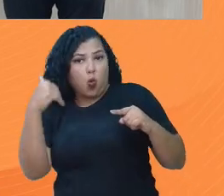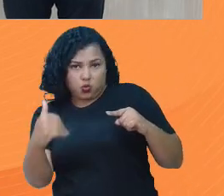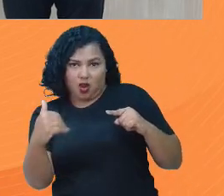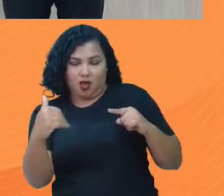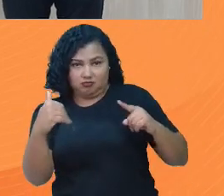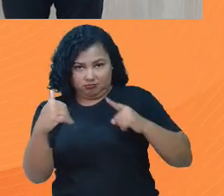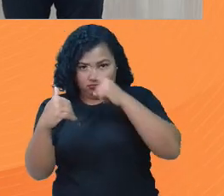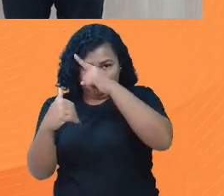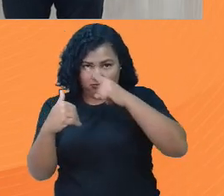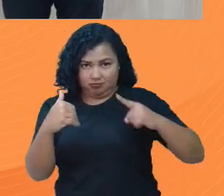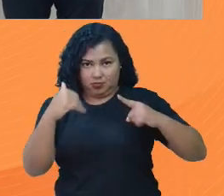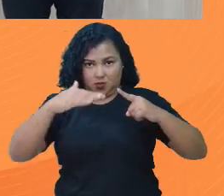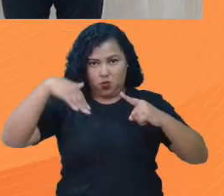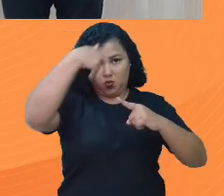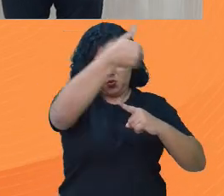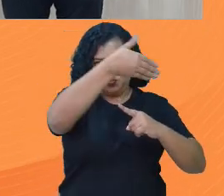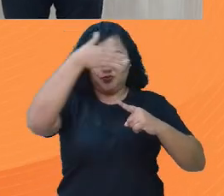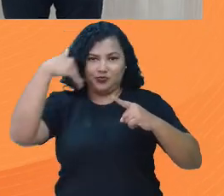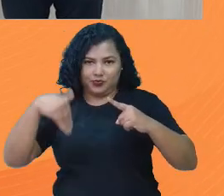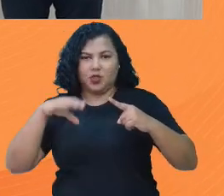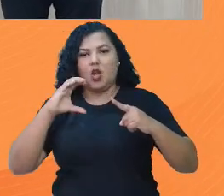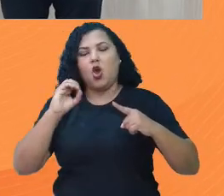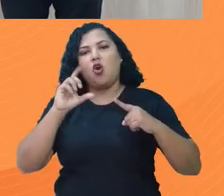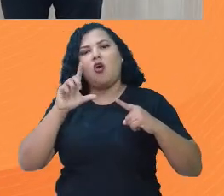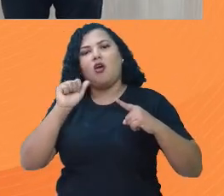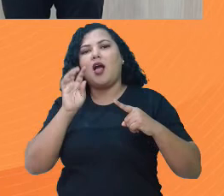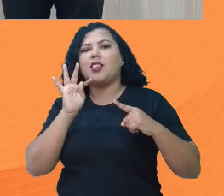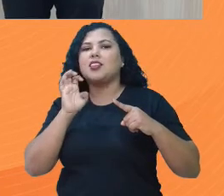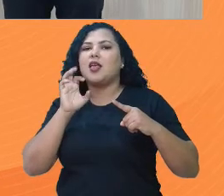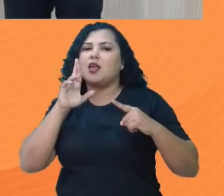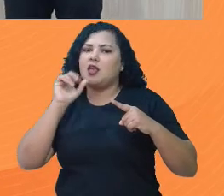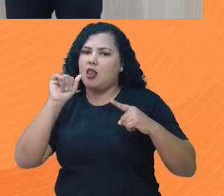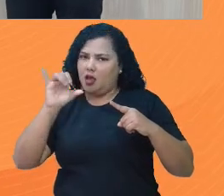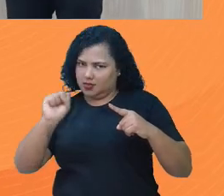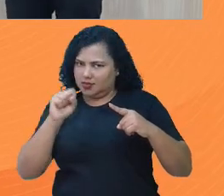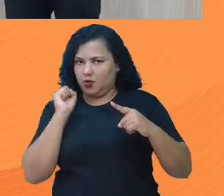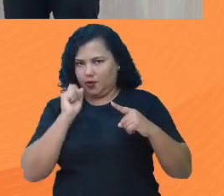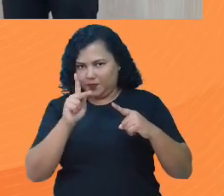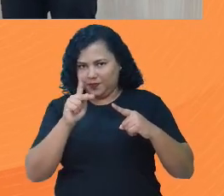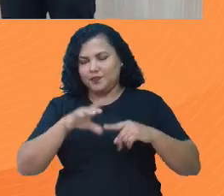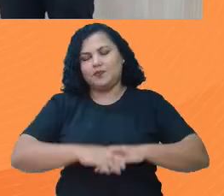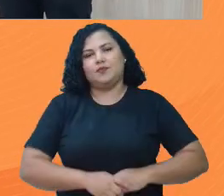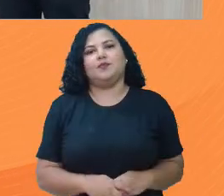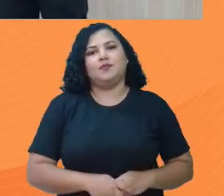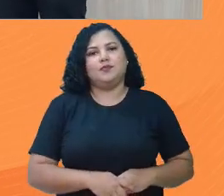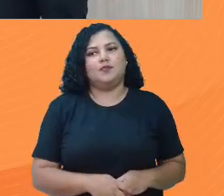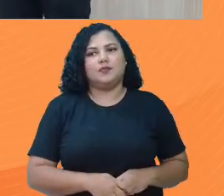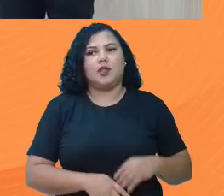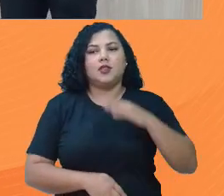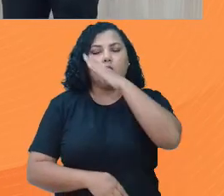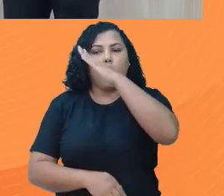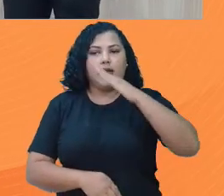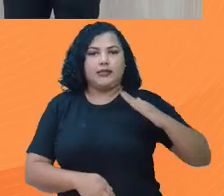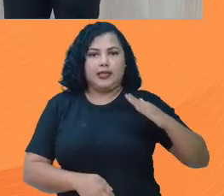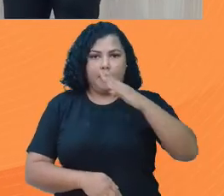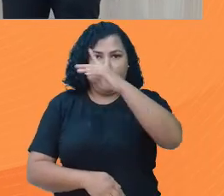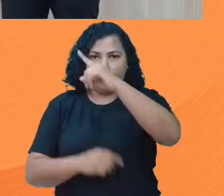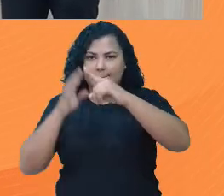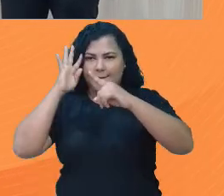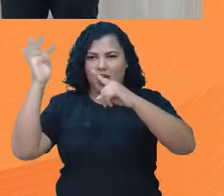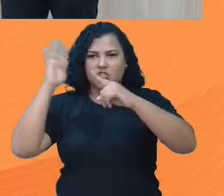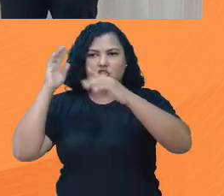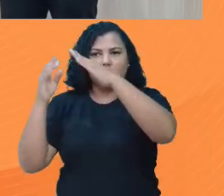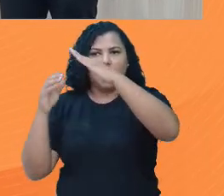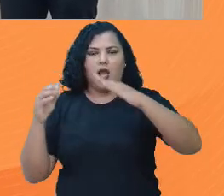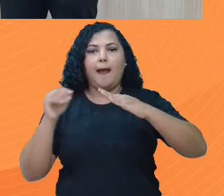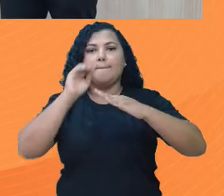do outro lado, aí eu tenho aí os ângulos colaterais. Tá joia? Então, vamos lá. Eu tenho aí, ó, de um lado, eu tenho o ângulo